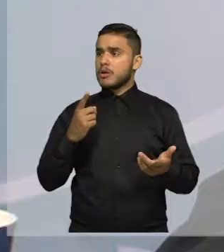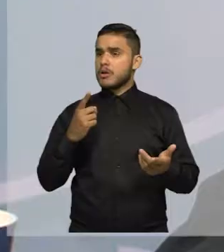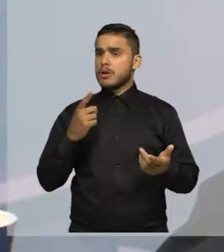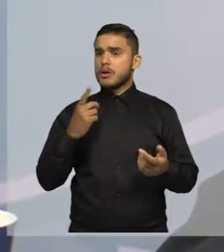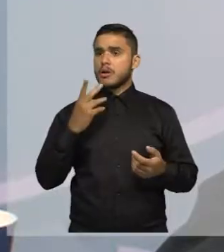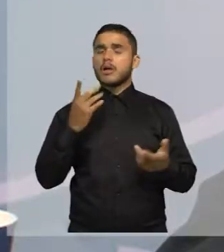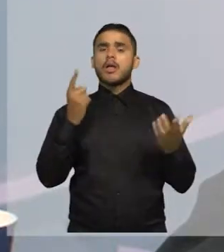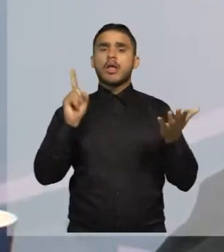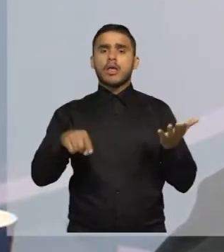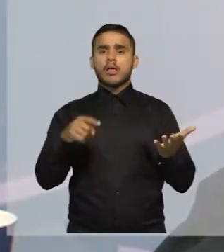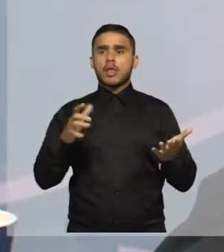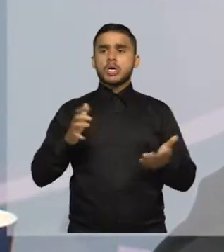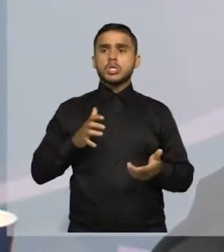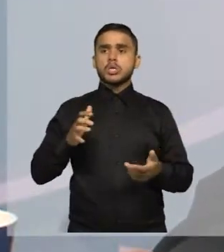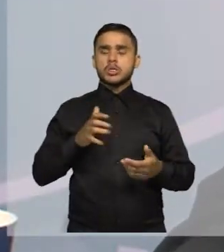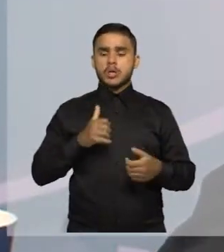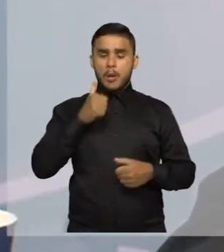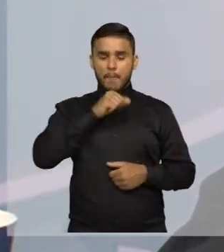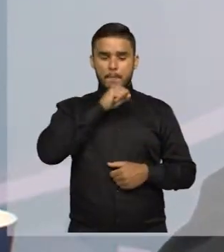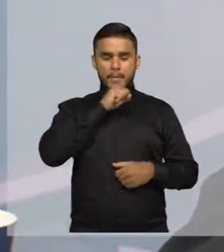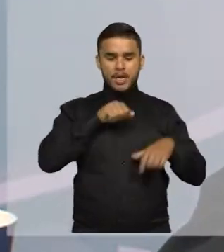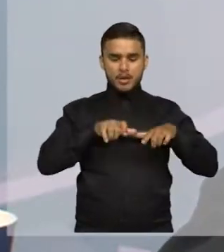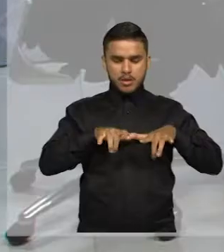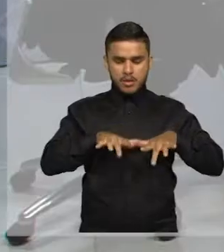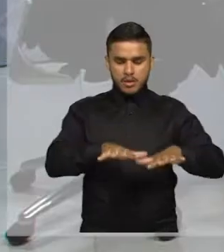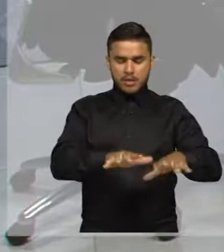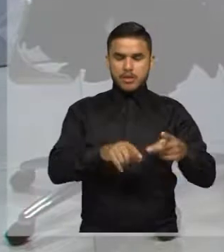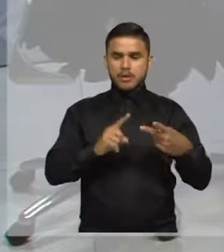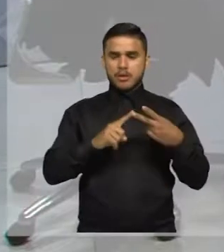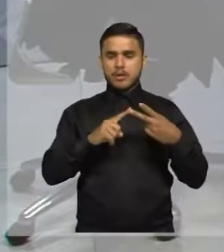nascido razão, né, em uma classe que Mas o pai Se e a a mãe mãe... era costureira,